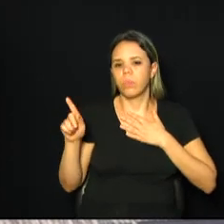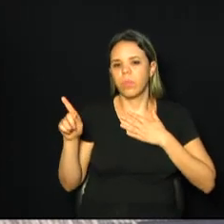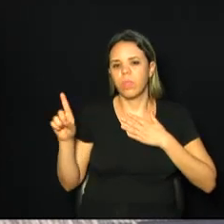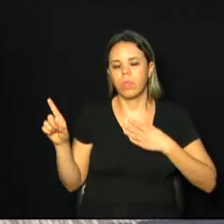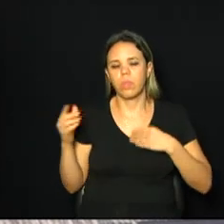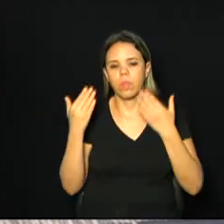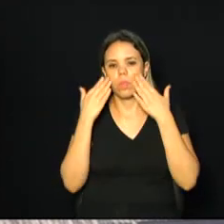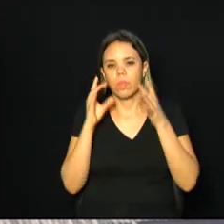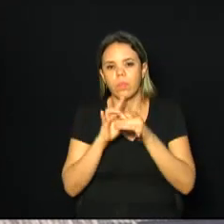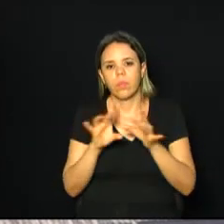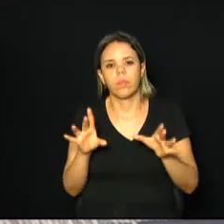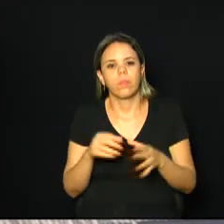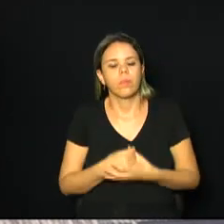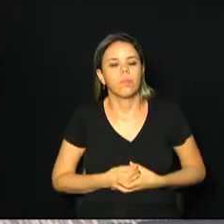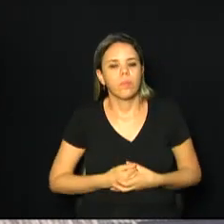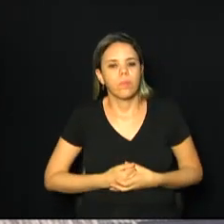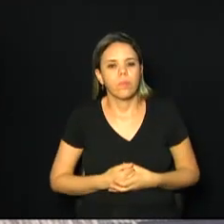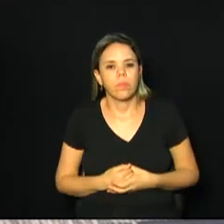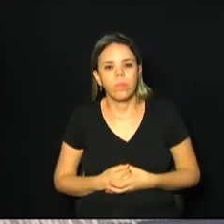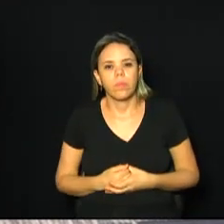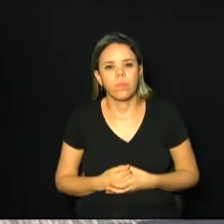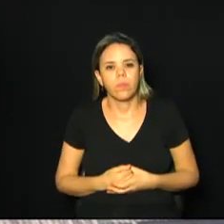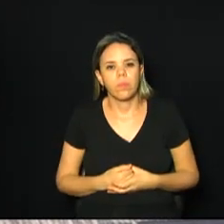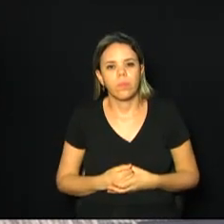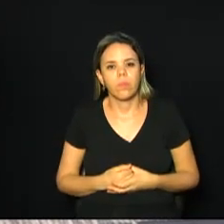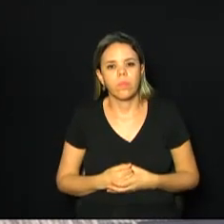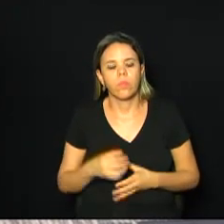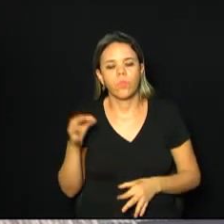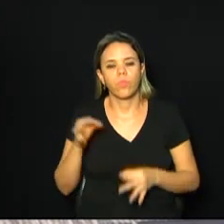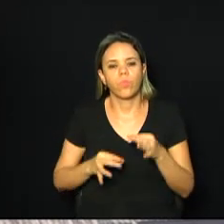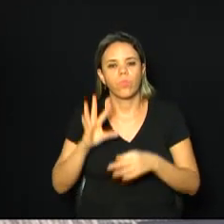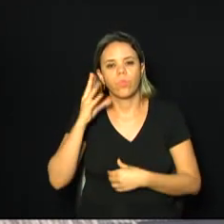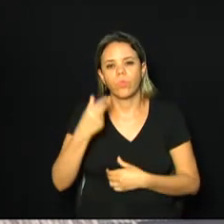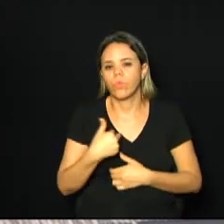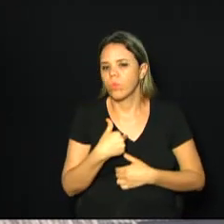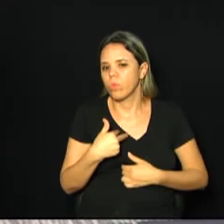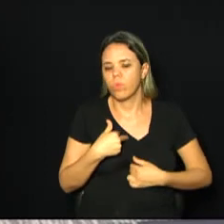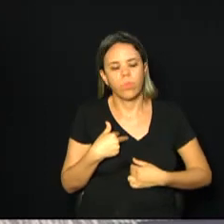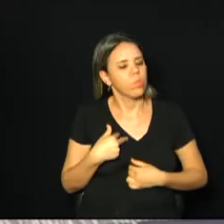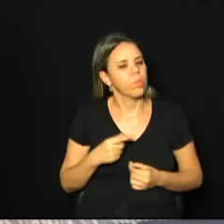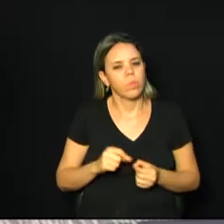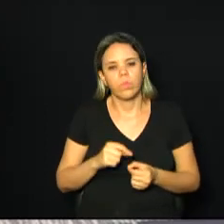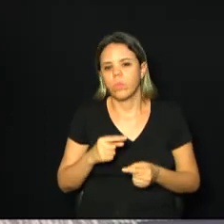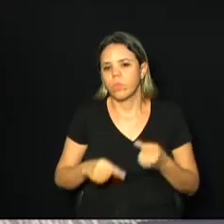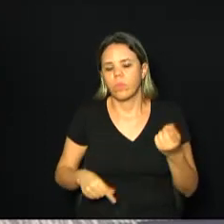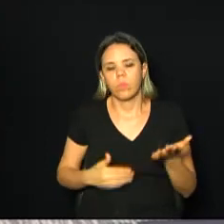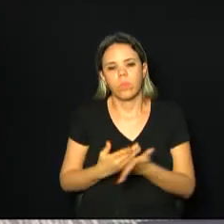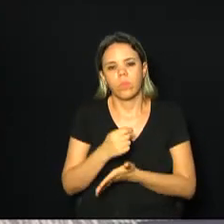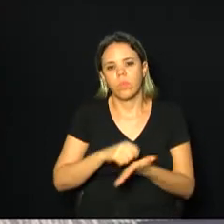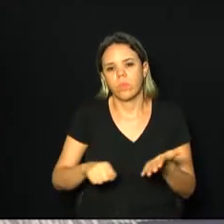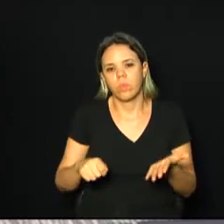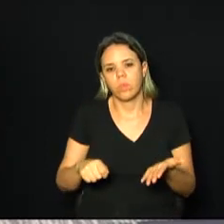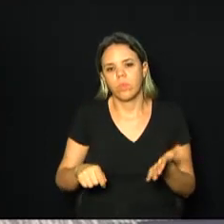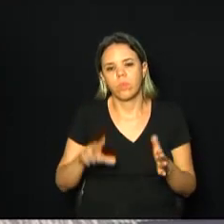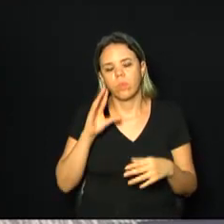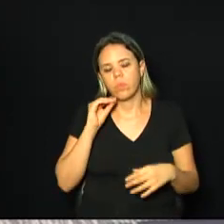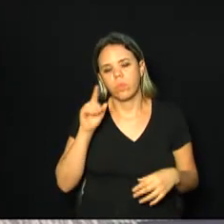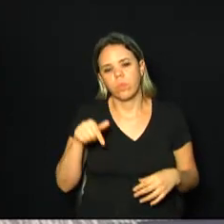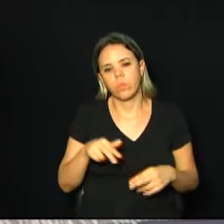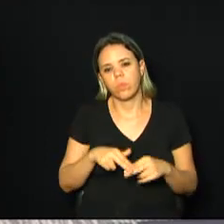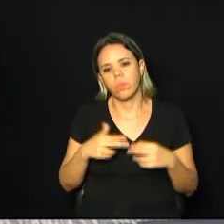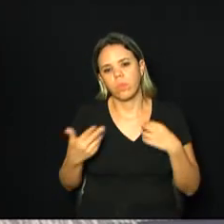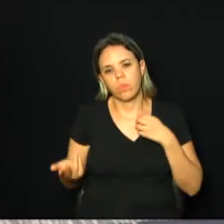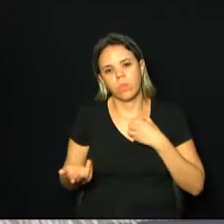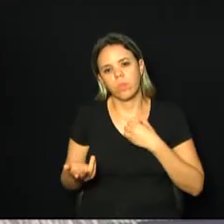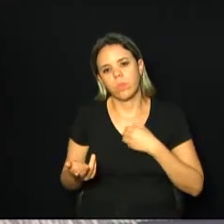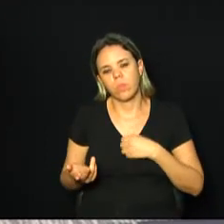exposição de dados sensível que o juiz entendeu não poderia ter sido feito sem autorização escrita dela. Então é exatamente isso.